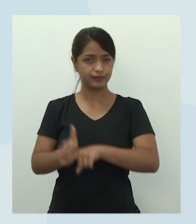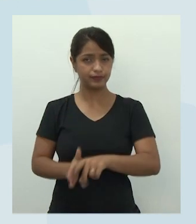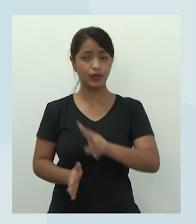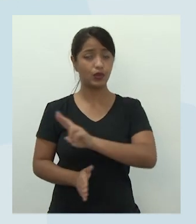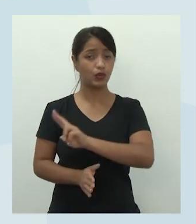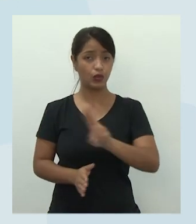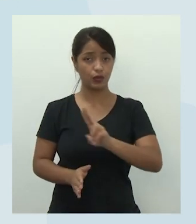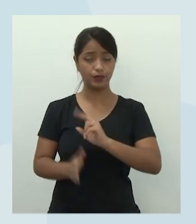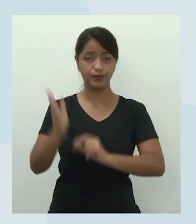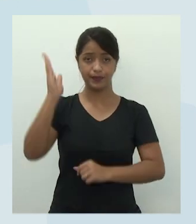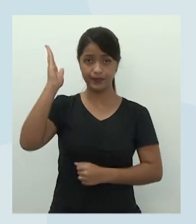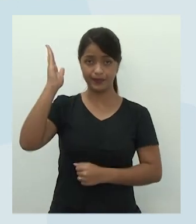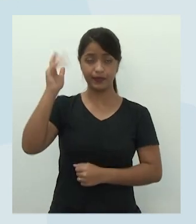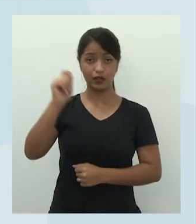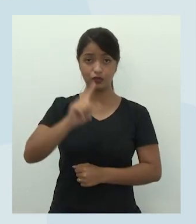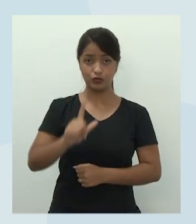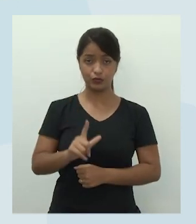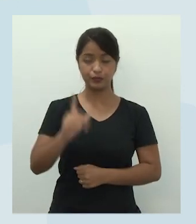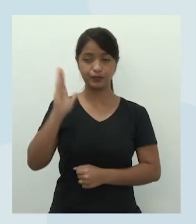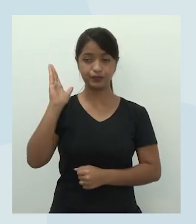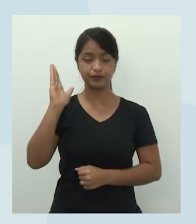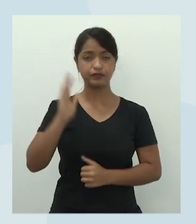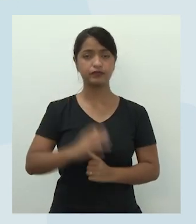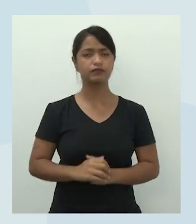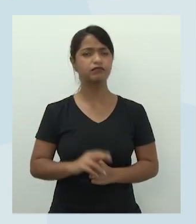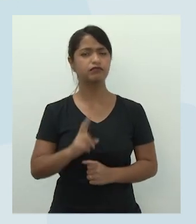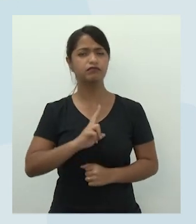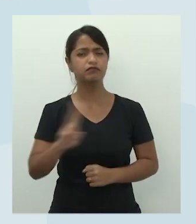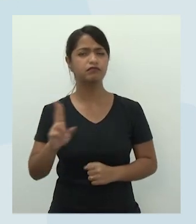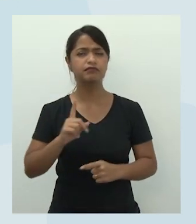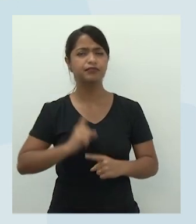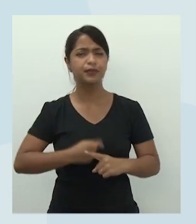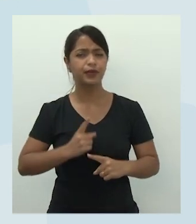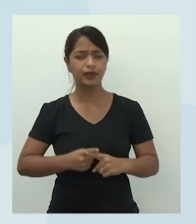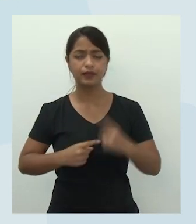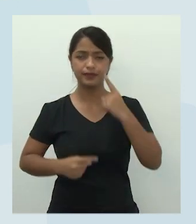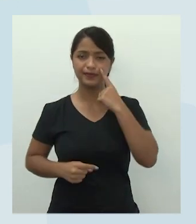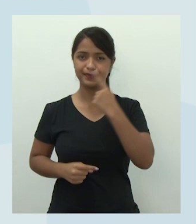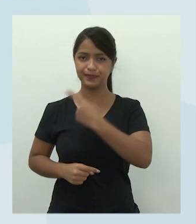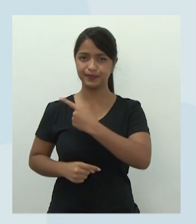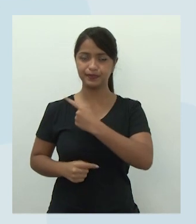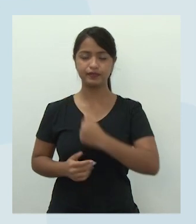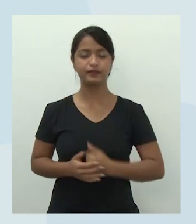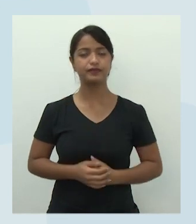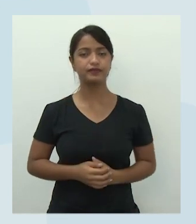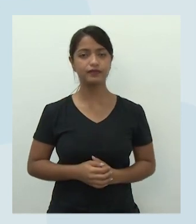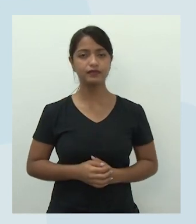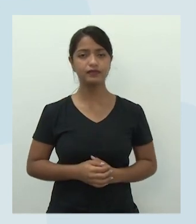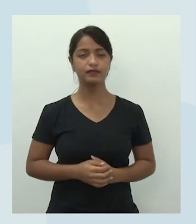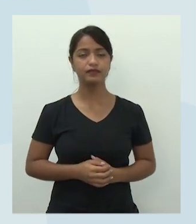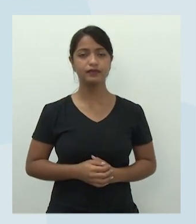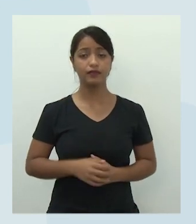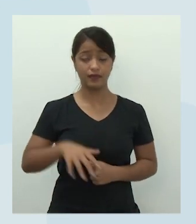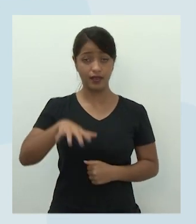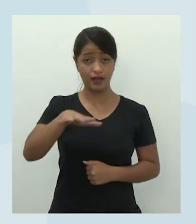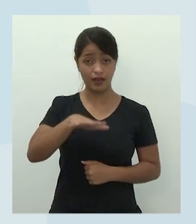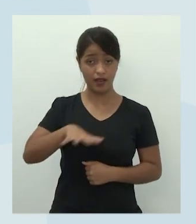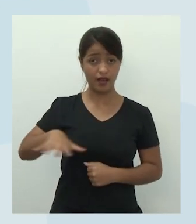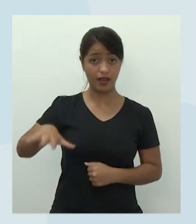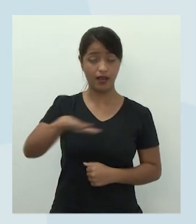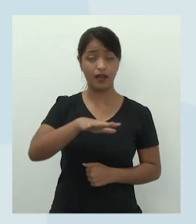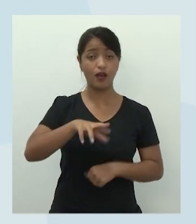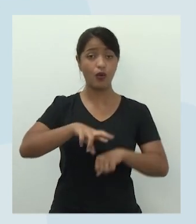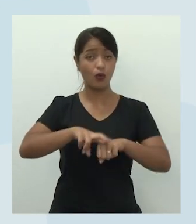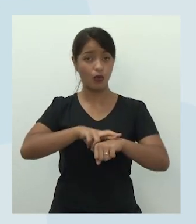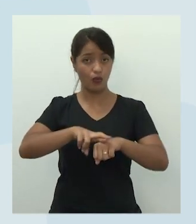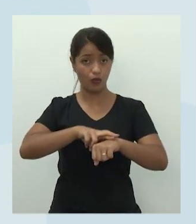Crescente Fértil, né? Por que ele recebe esse nome de Crescente Fértil? Crescente porque esta área em rosa que vocês